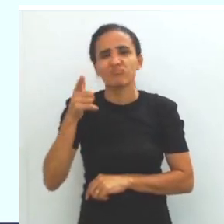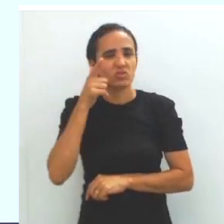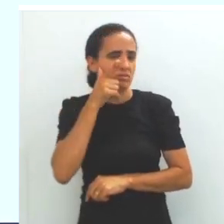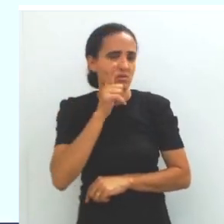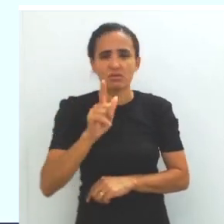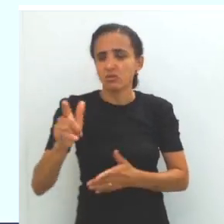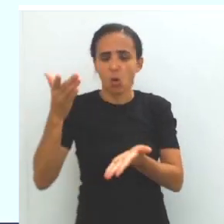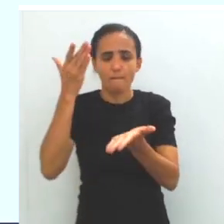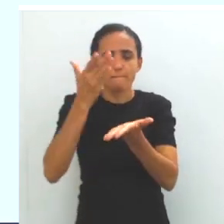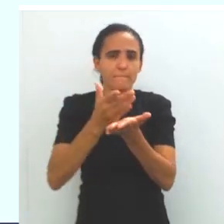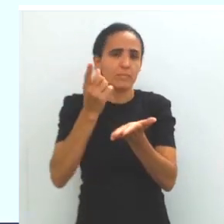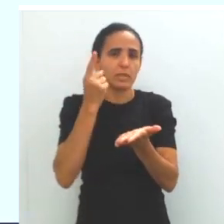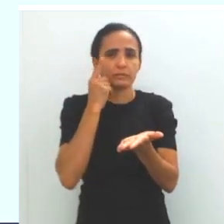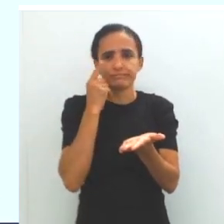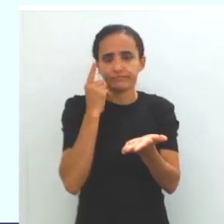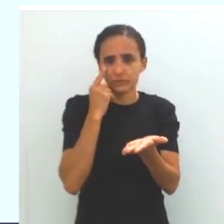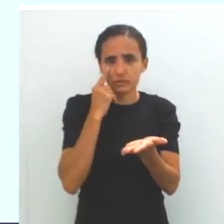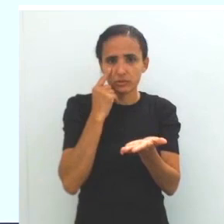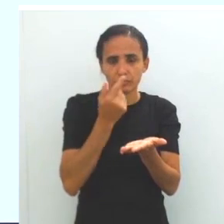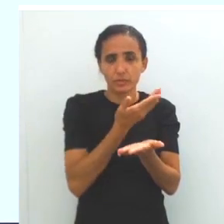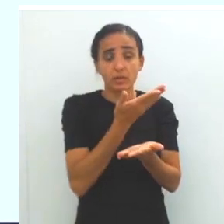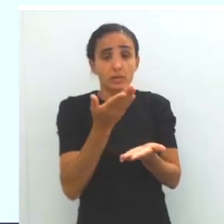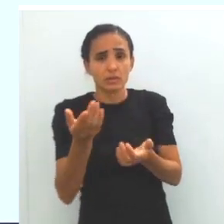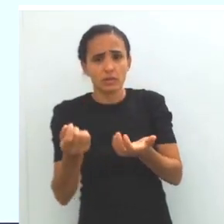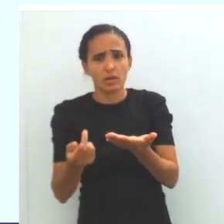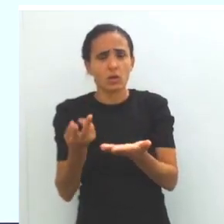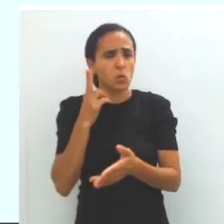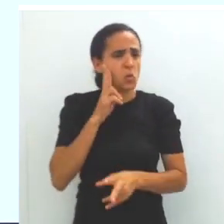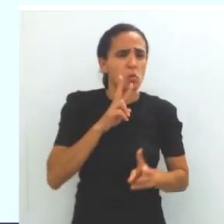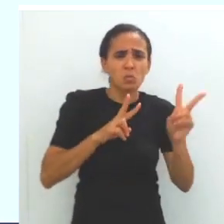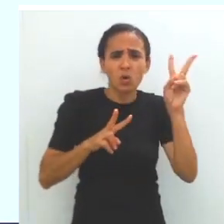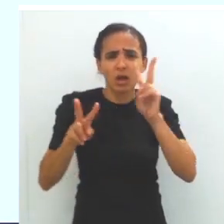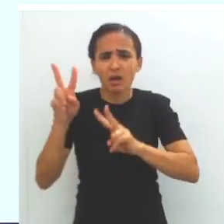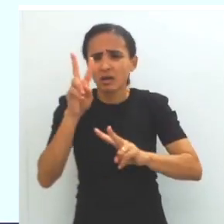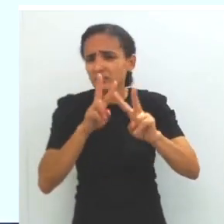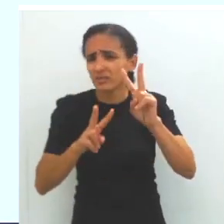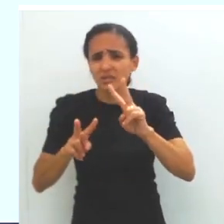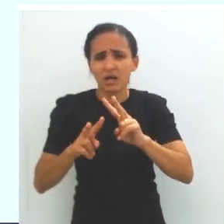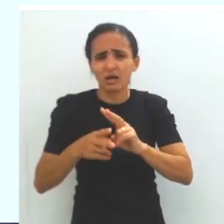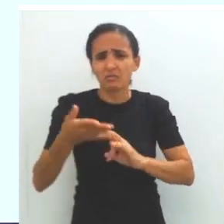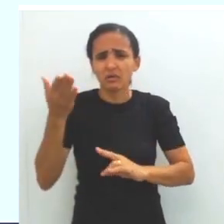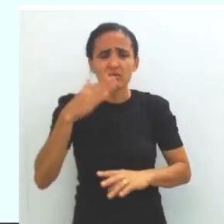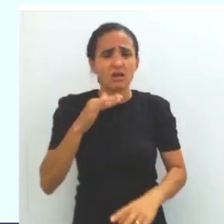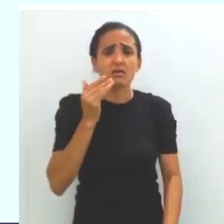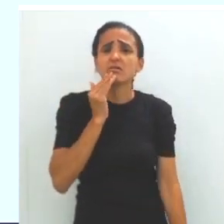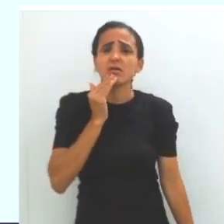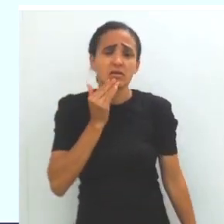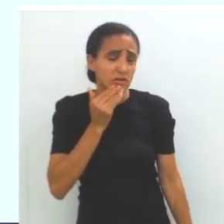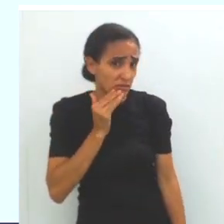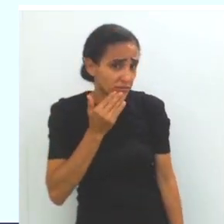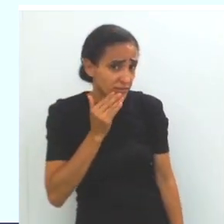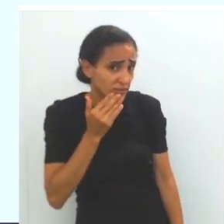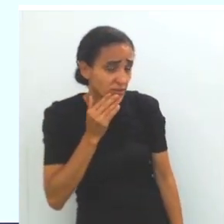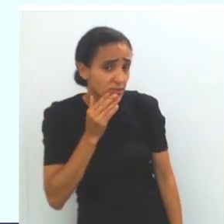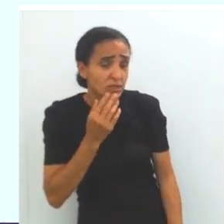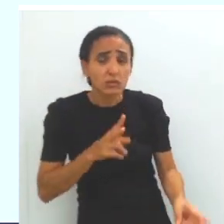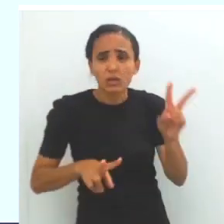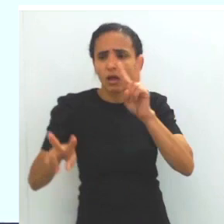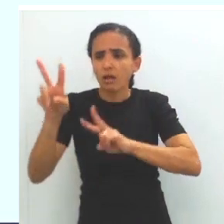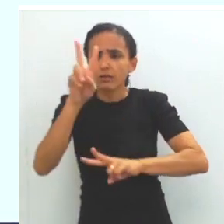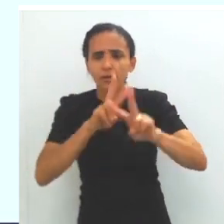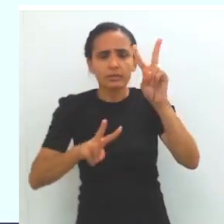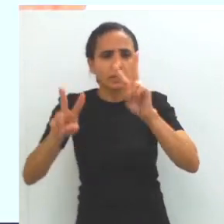só fica no meio do olho. Então a imagem ela não vai ser nítida, porque o